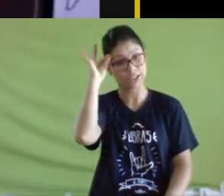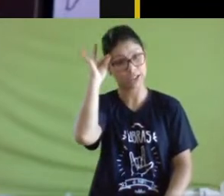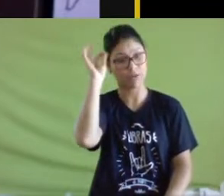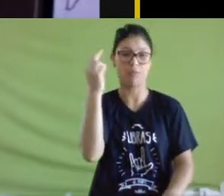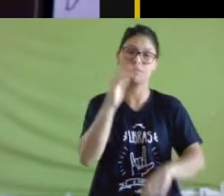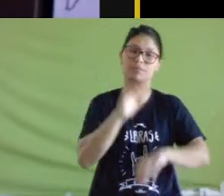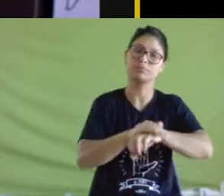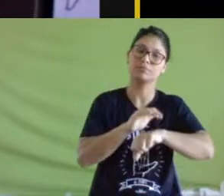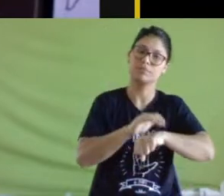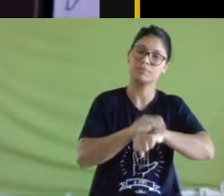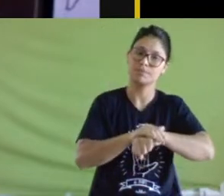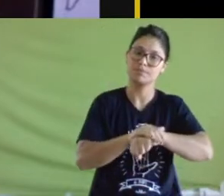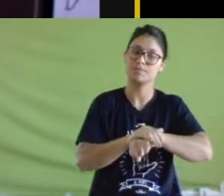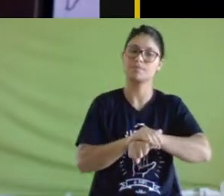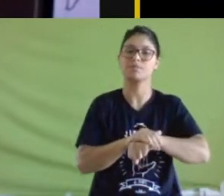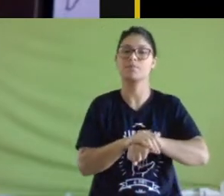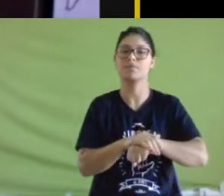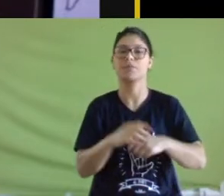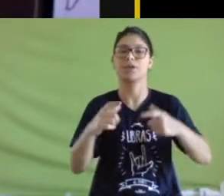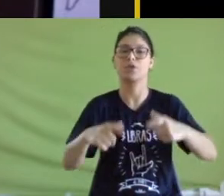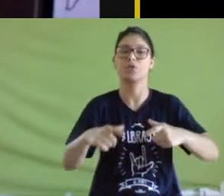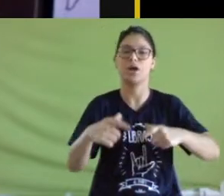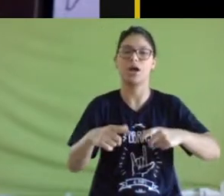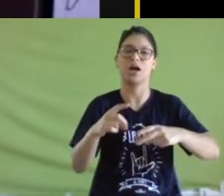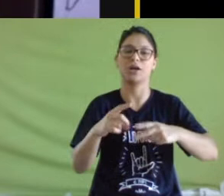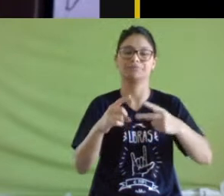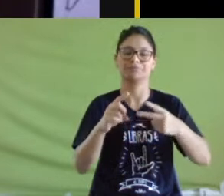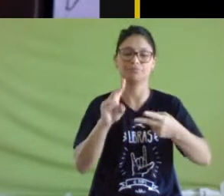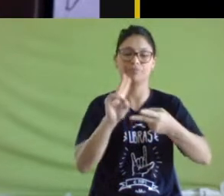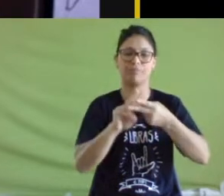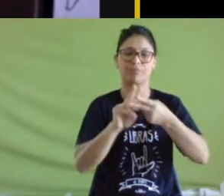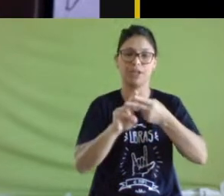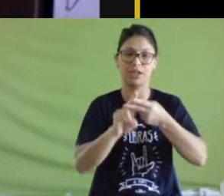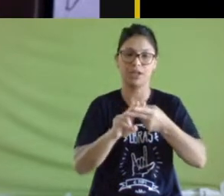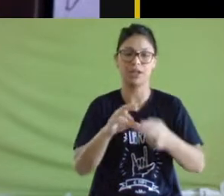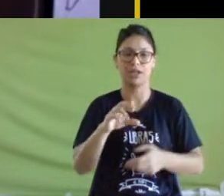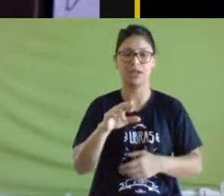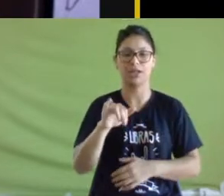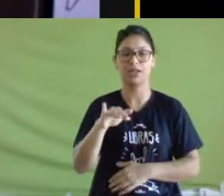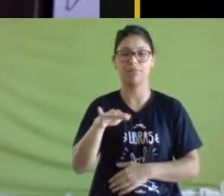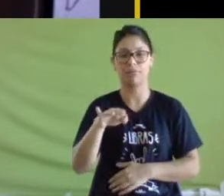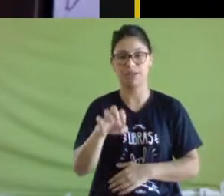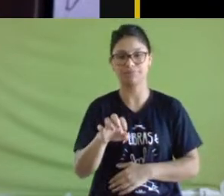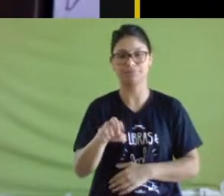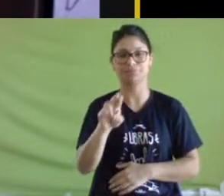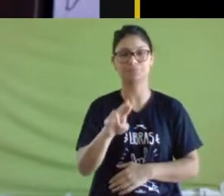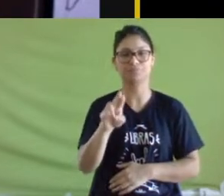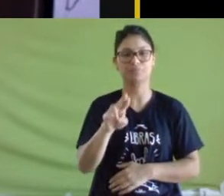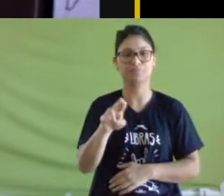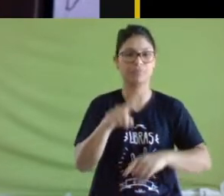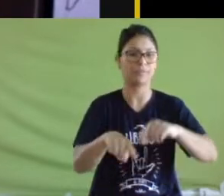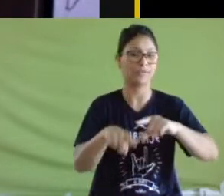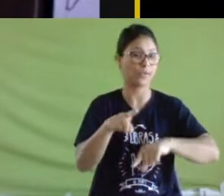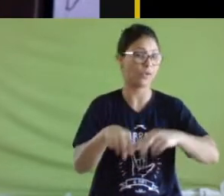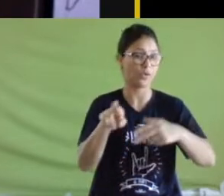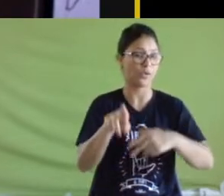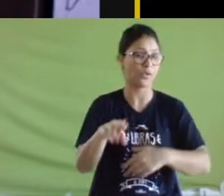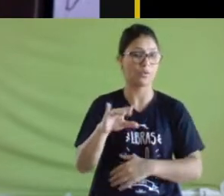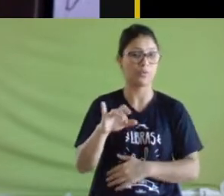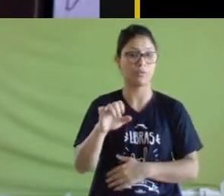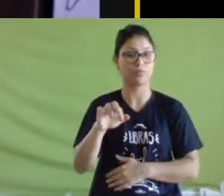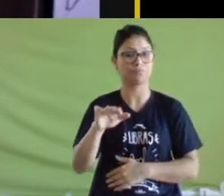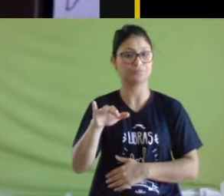fala do lugar do crime. A gente fala dos instrumentos utilizados no crime. A gente fala